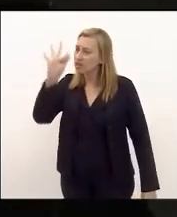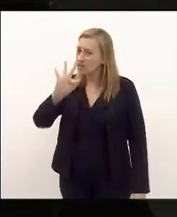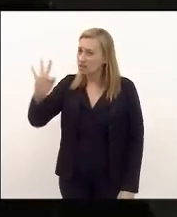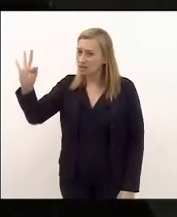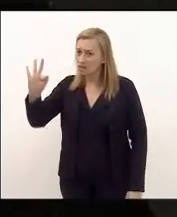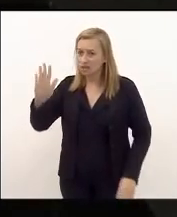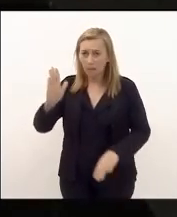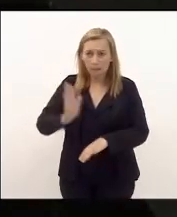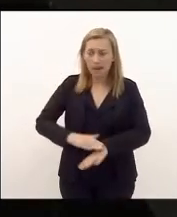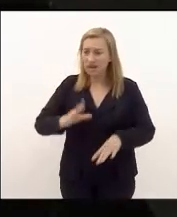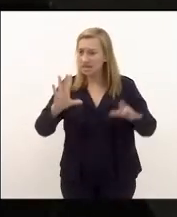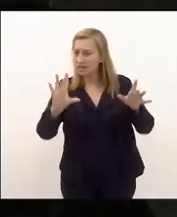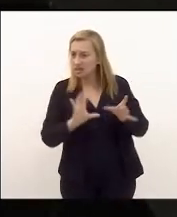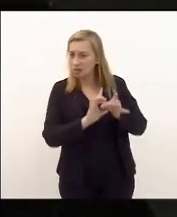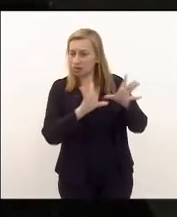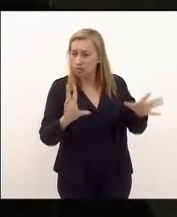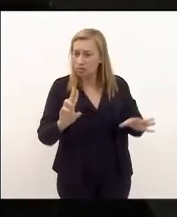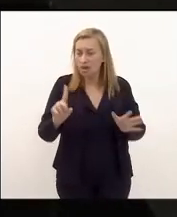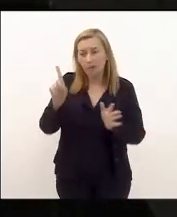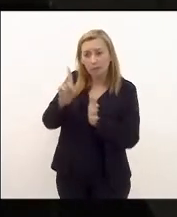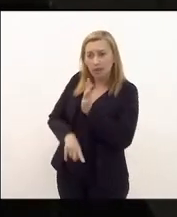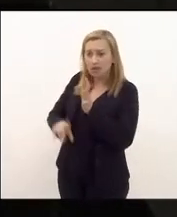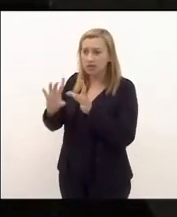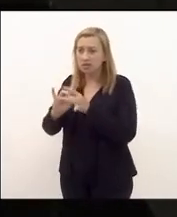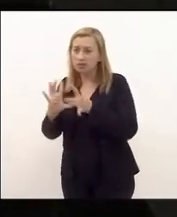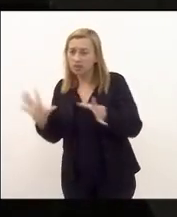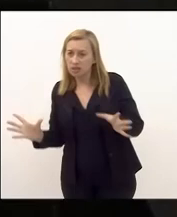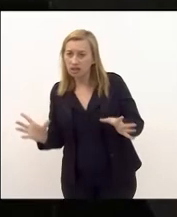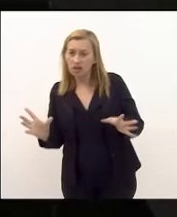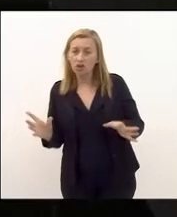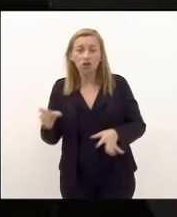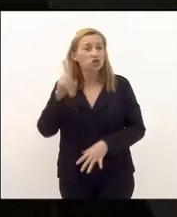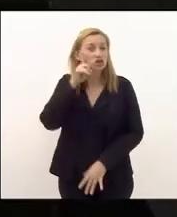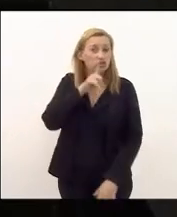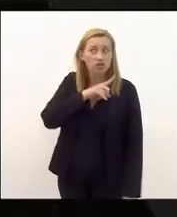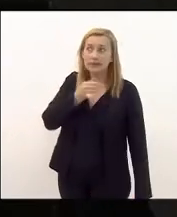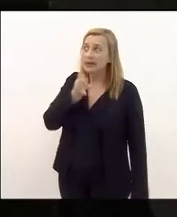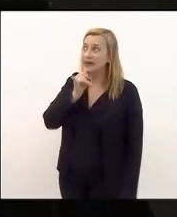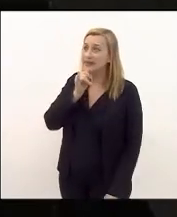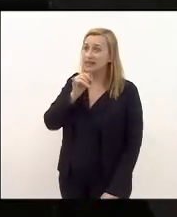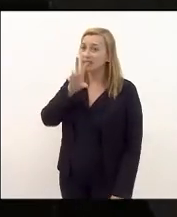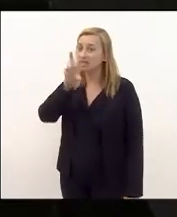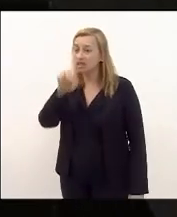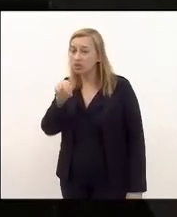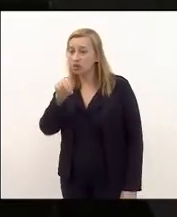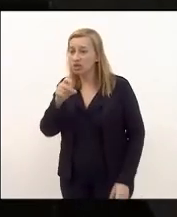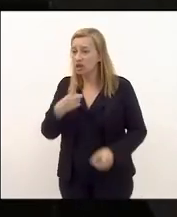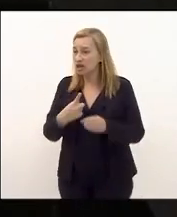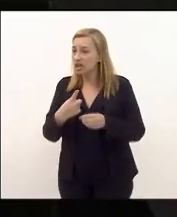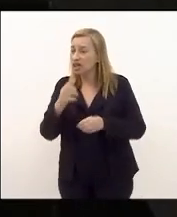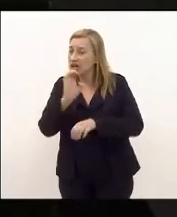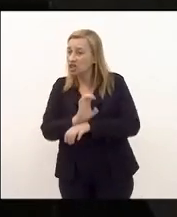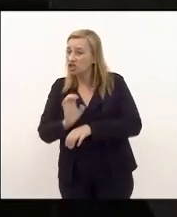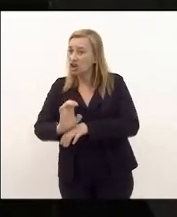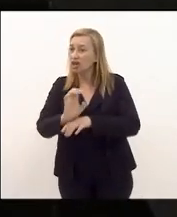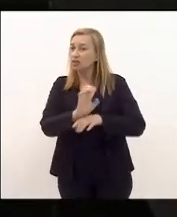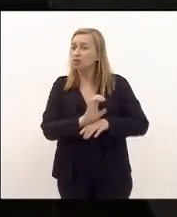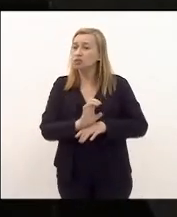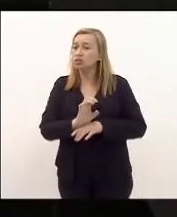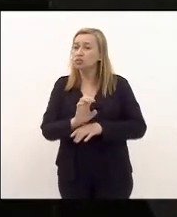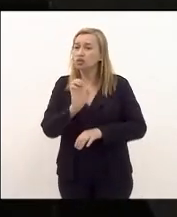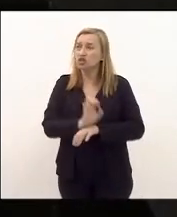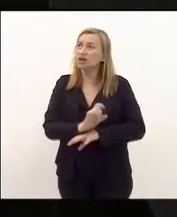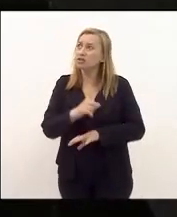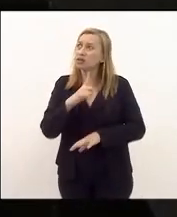entes têm mais autonomia, menos autonomia. Os Estados Unidos, por exemplo, com 50 estados, não é? Os estados